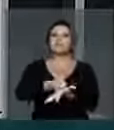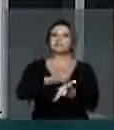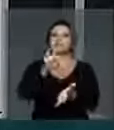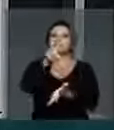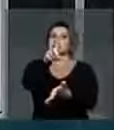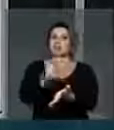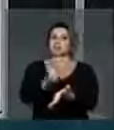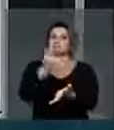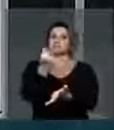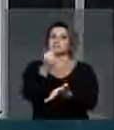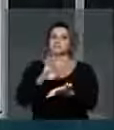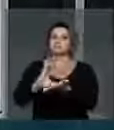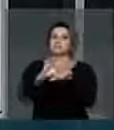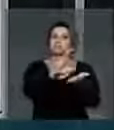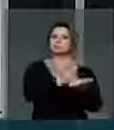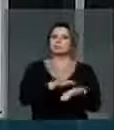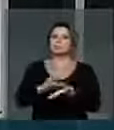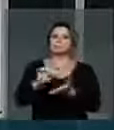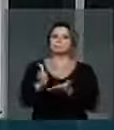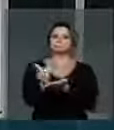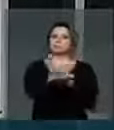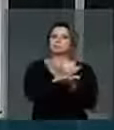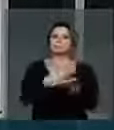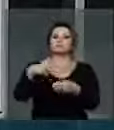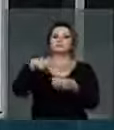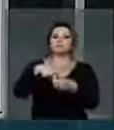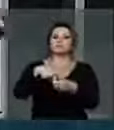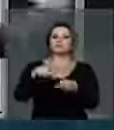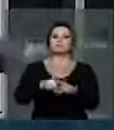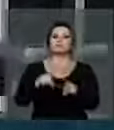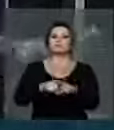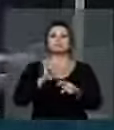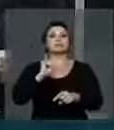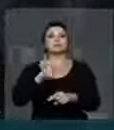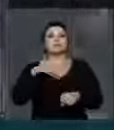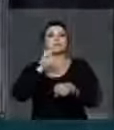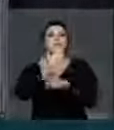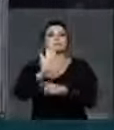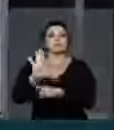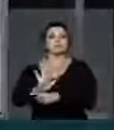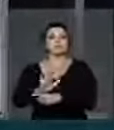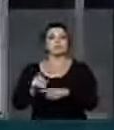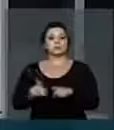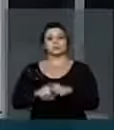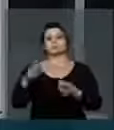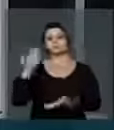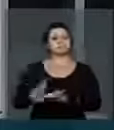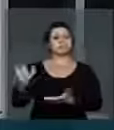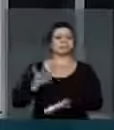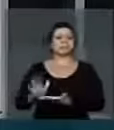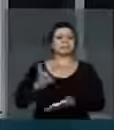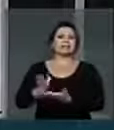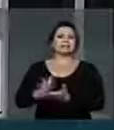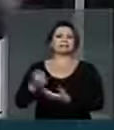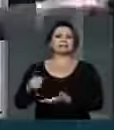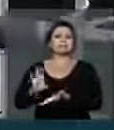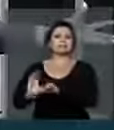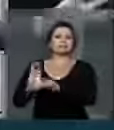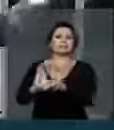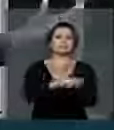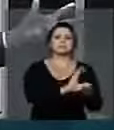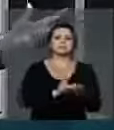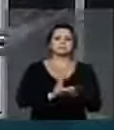realidade hoje significa compensação. Se é uma compensação, não tem nada que ser distribuído. É o que